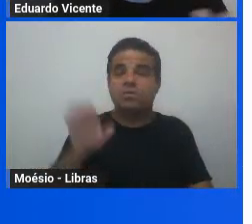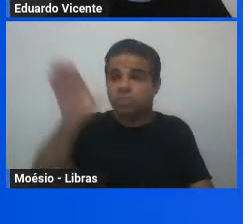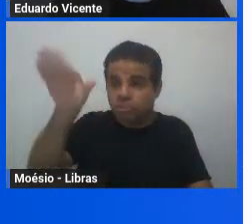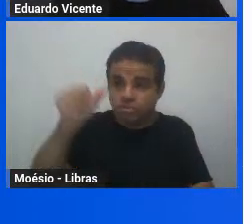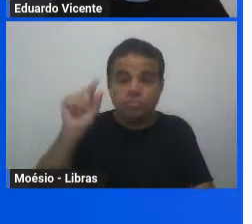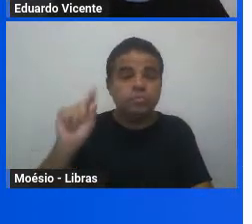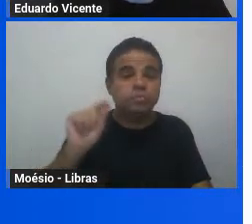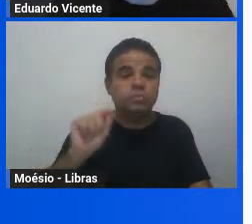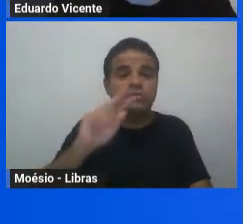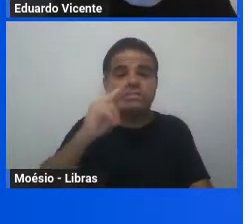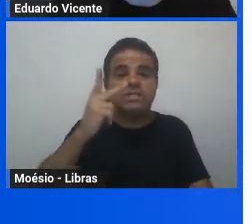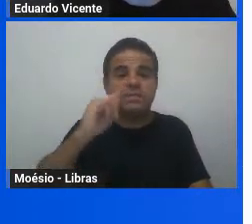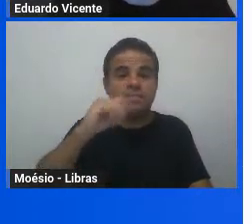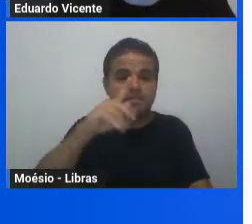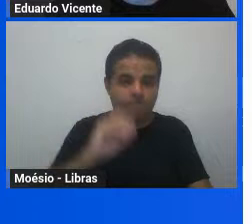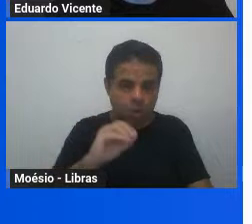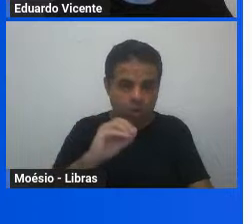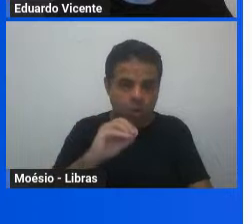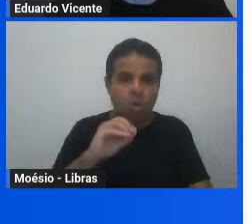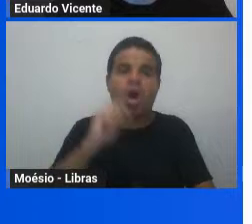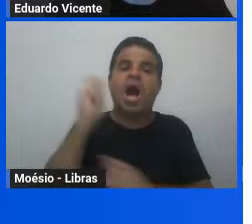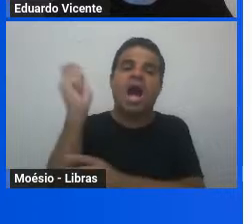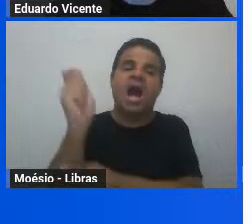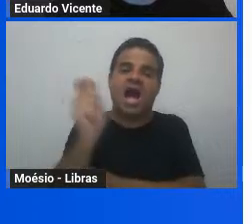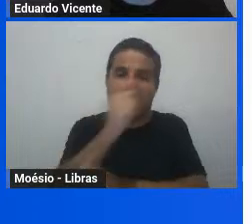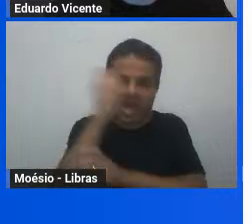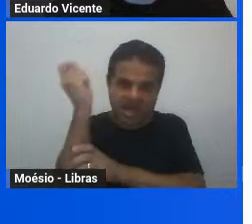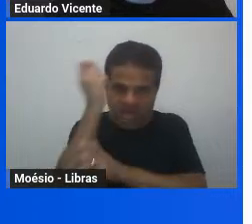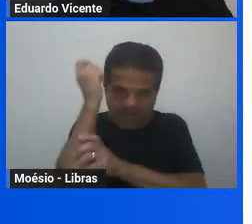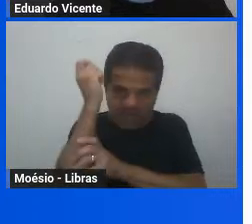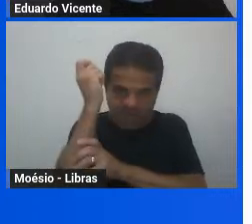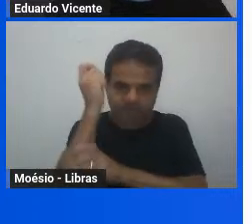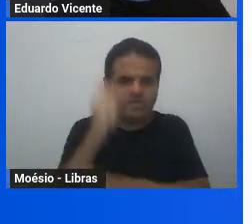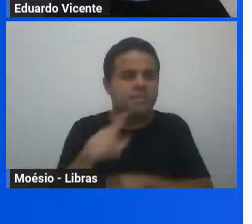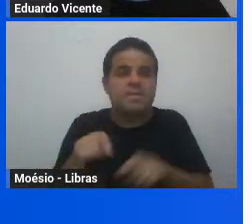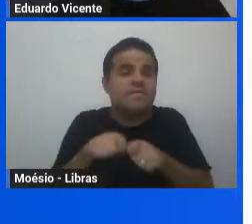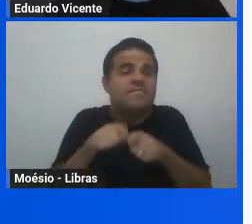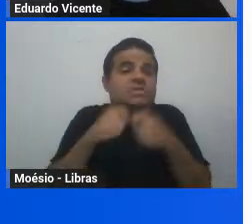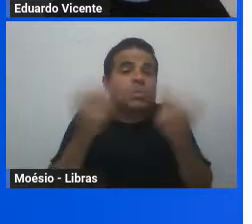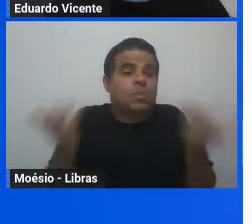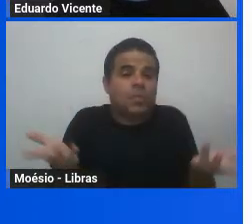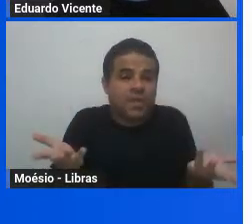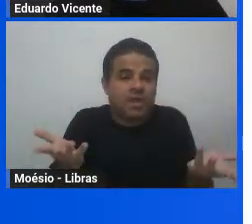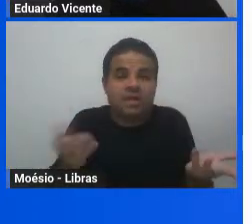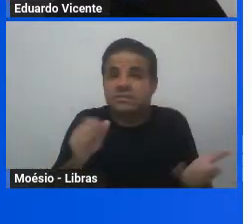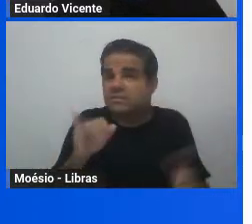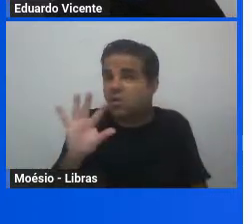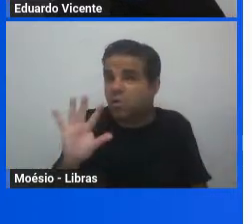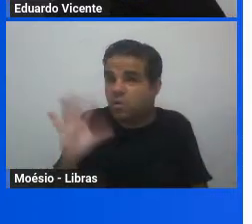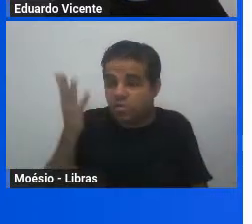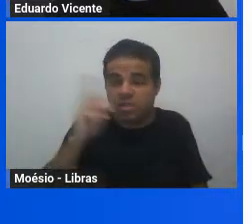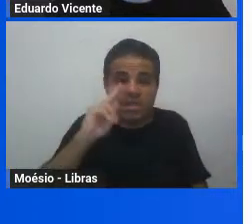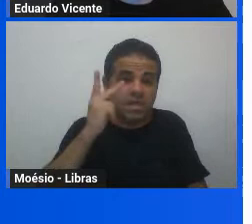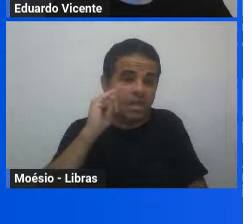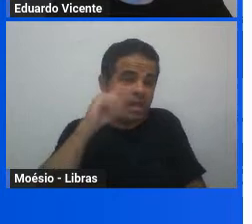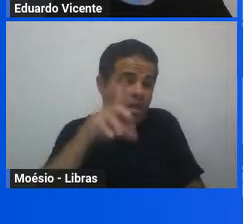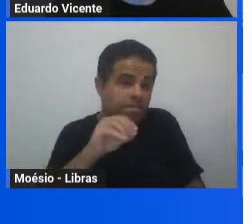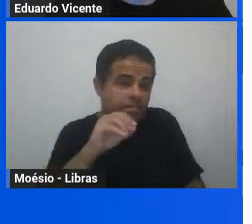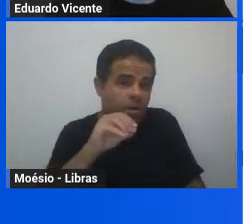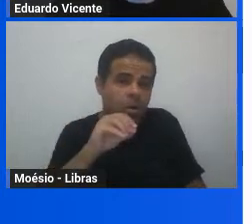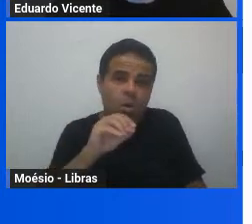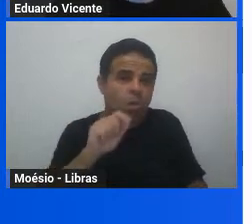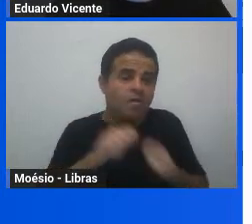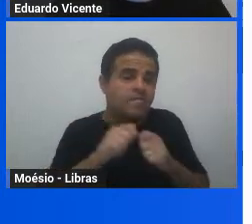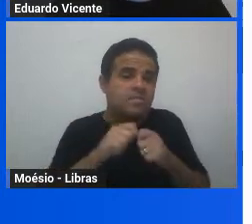de hipoglicemia grave. O que fazer então no caso de uma hipoglicemia?